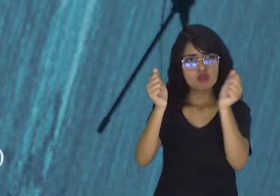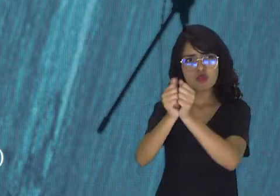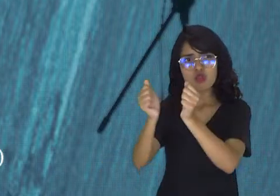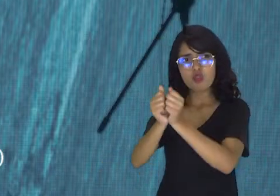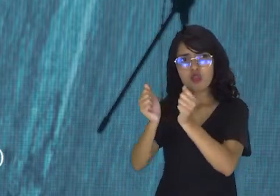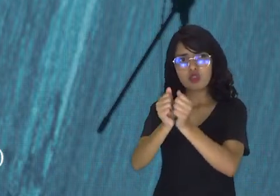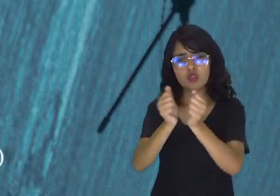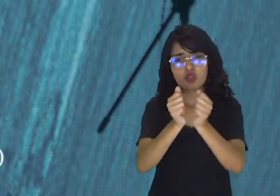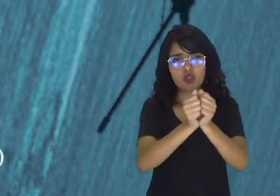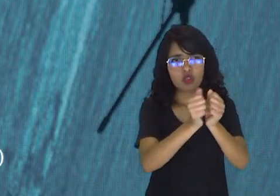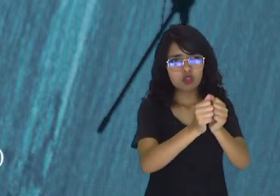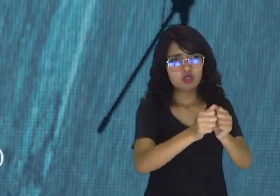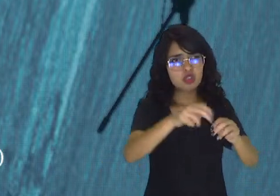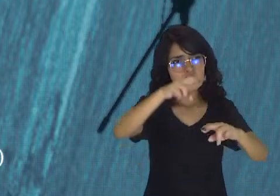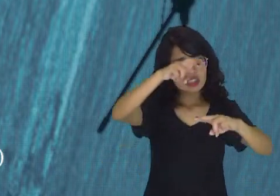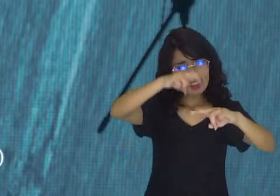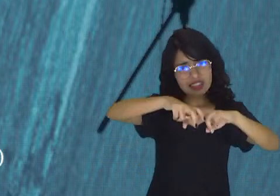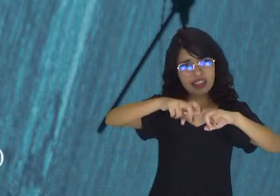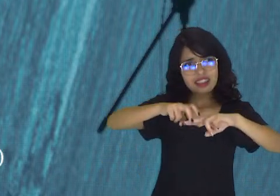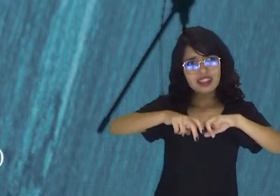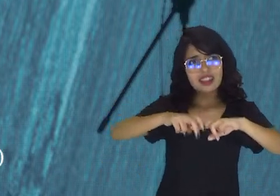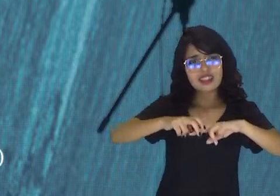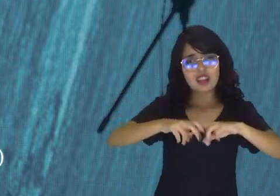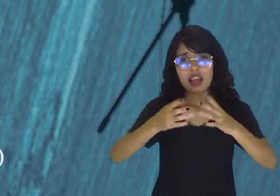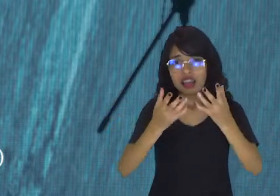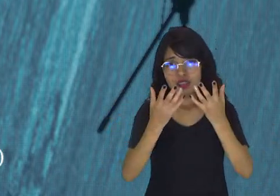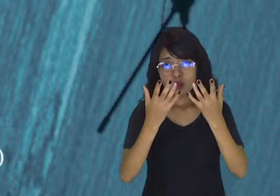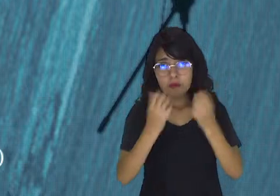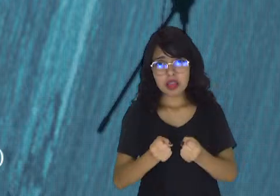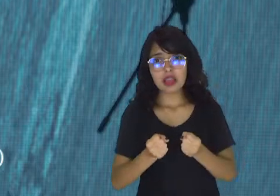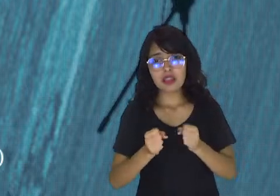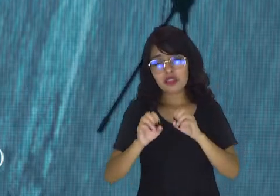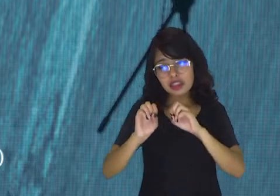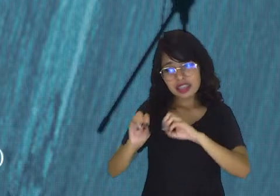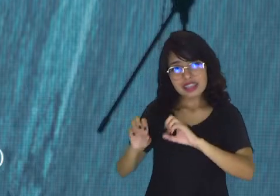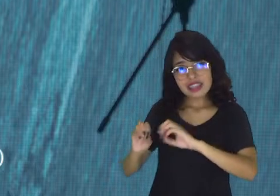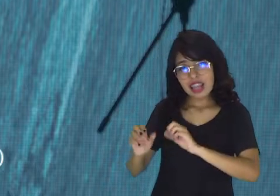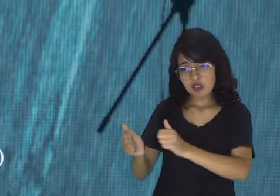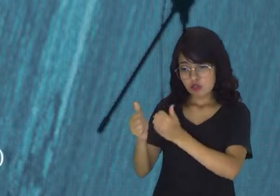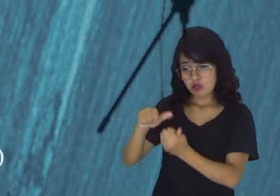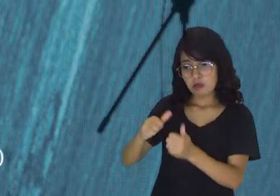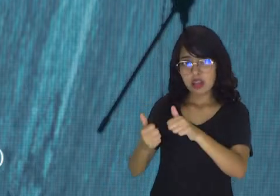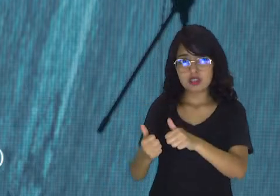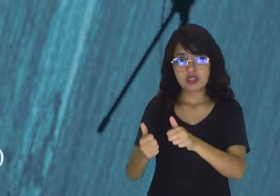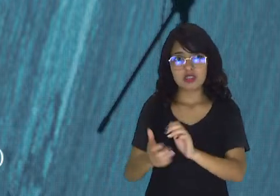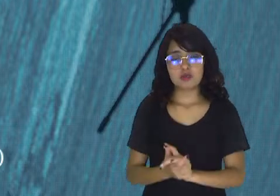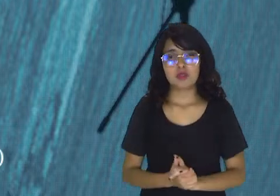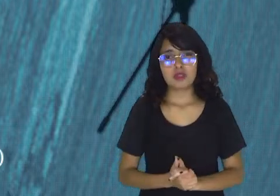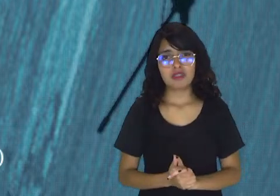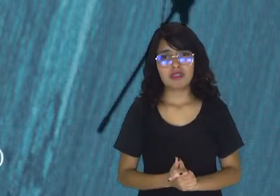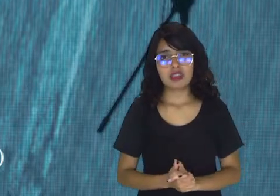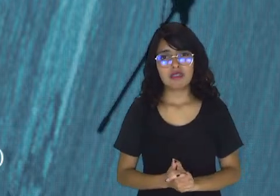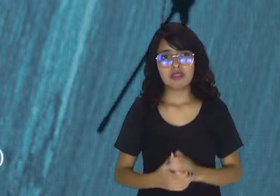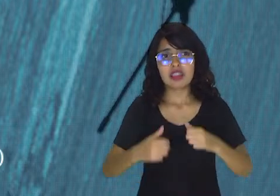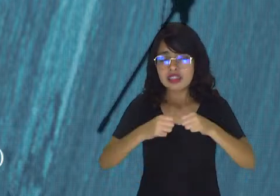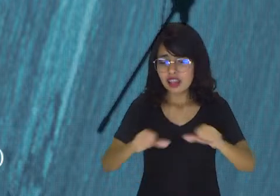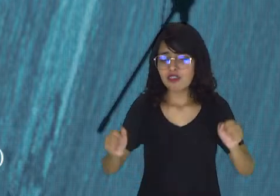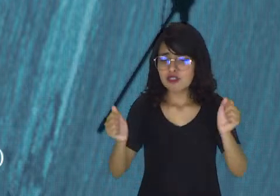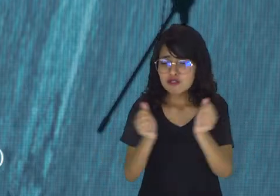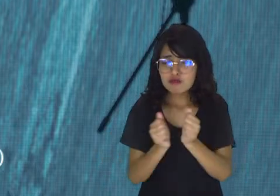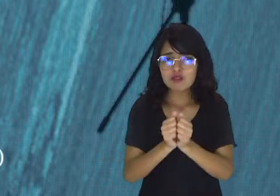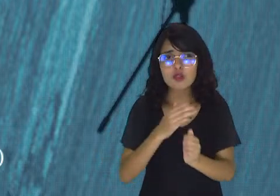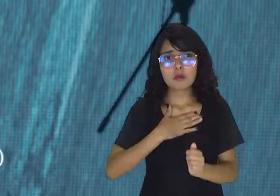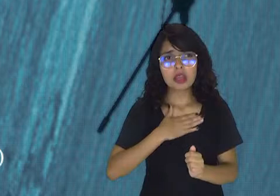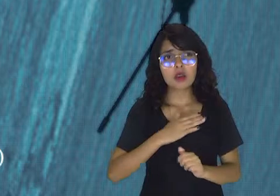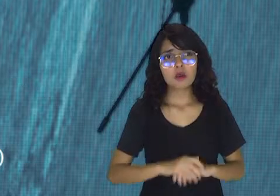Rick estavam sentados lá, recebendo aula de batismo, era a atribuição que eu tinha, eles estavam lá, mas o autor